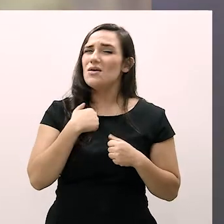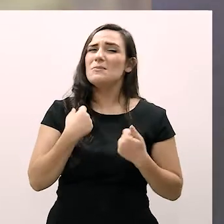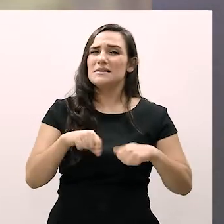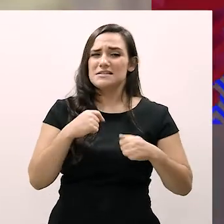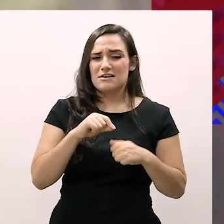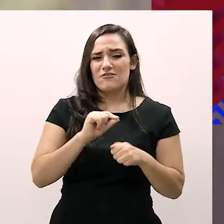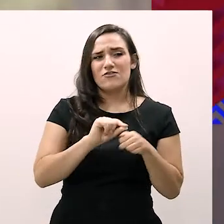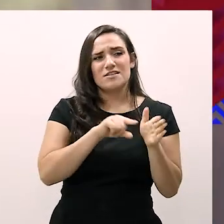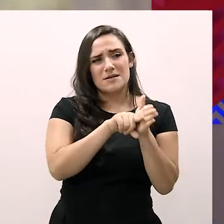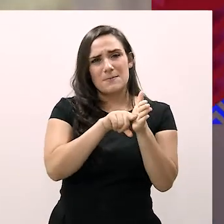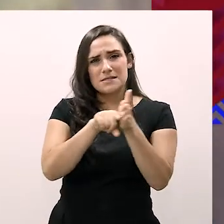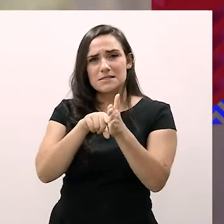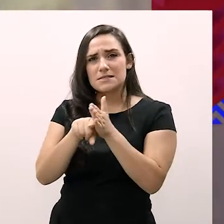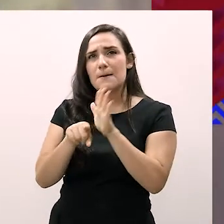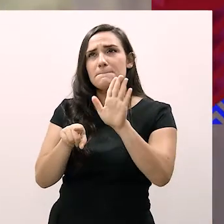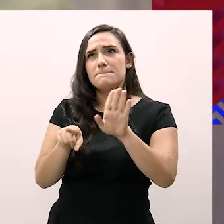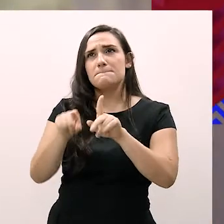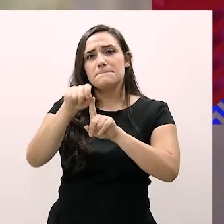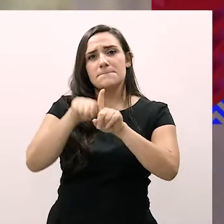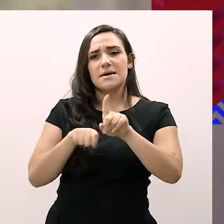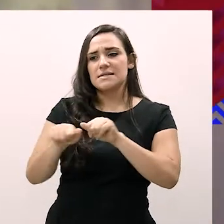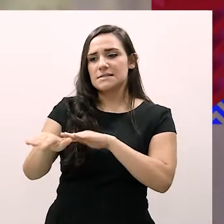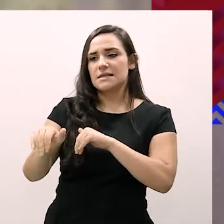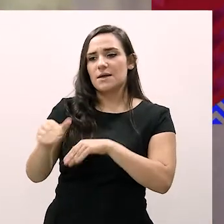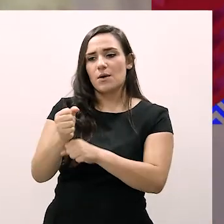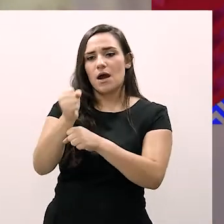setembro, num estudo já mostrando